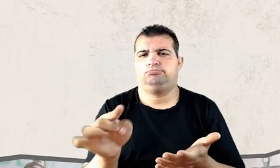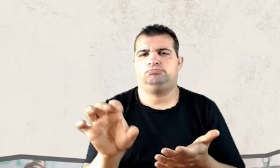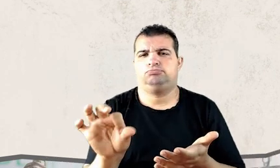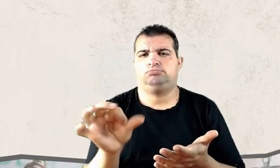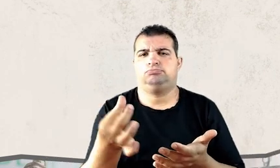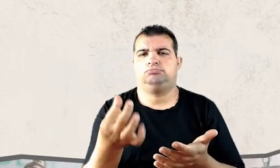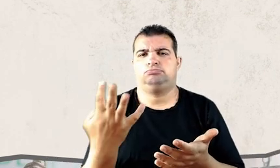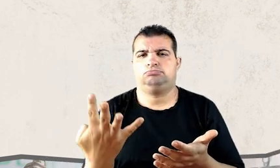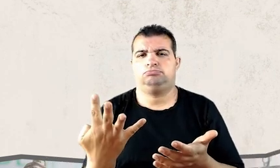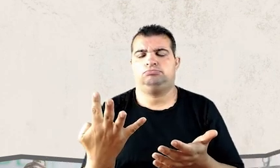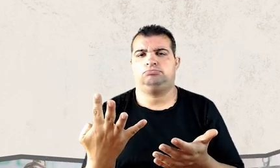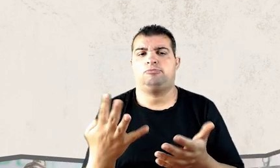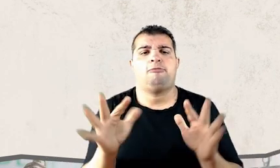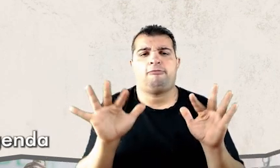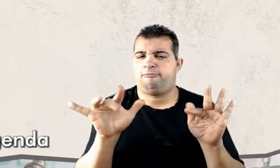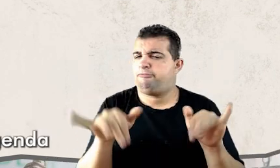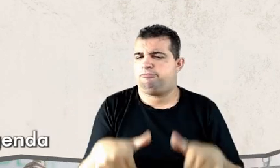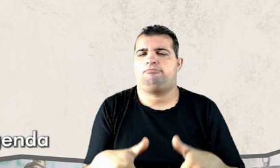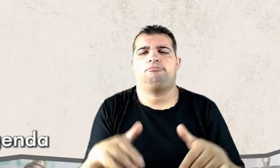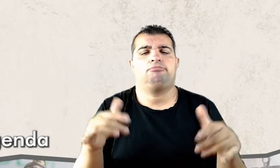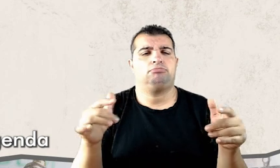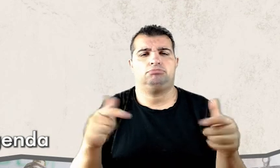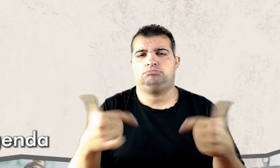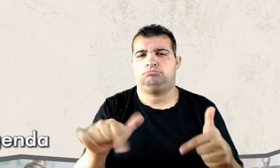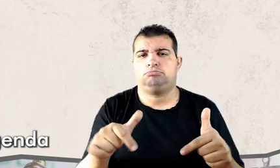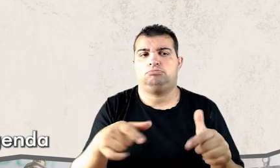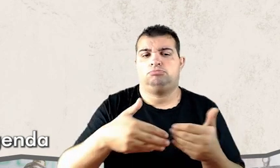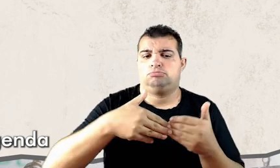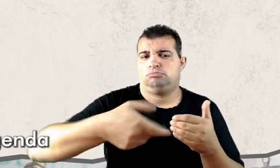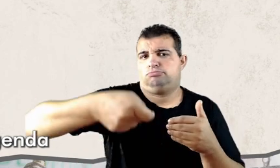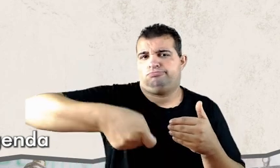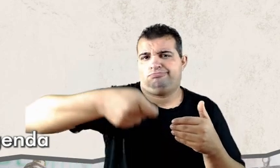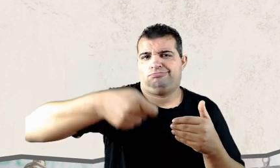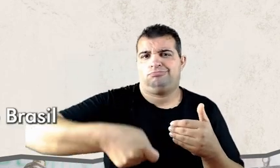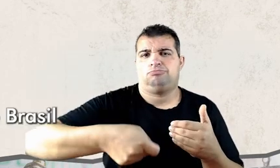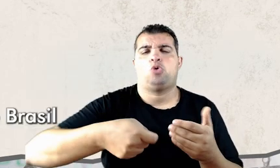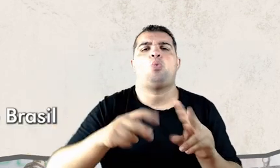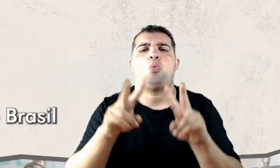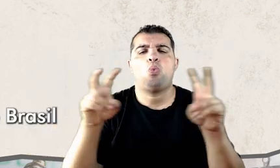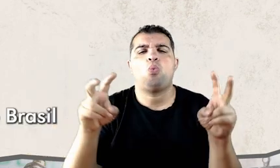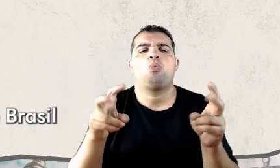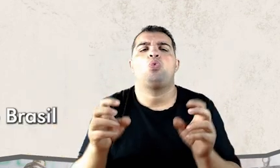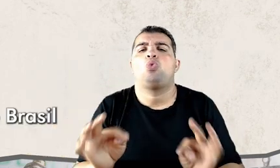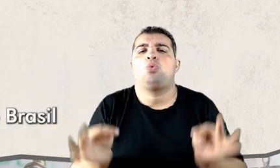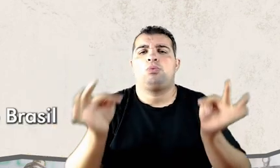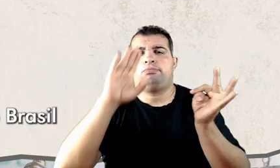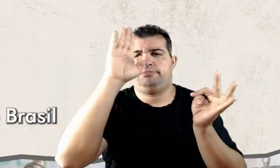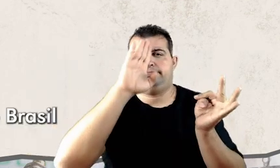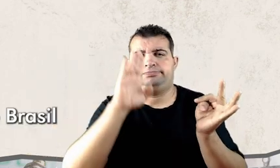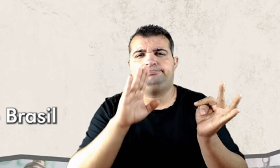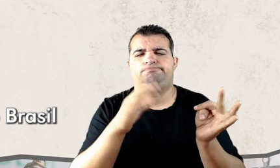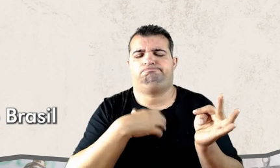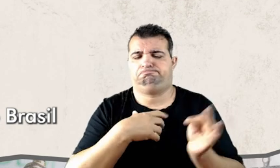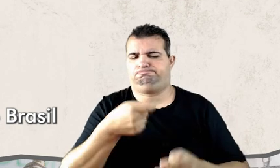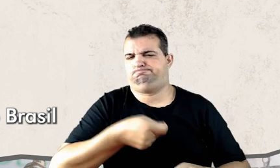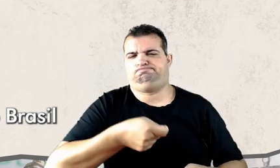64 marca, então, um ciclo de fim do trabalhismo e início da imposição de uma agenda que promove a modernização do Brasil